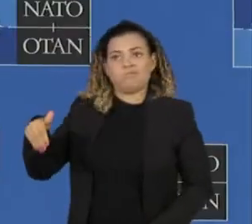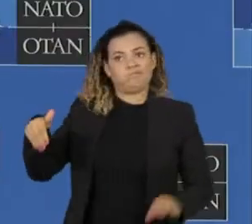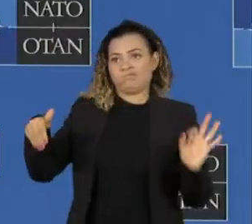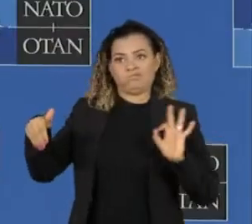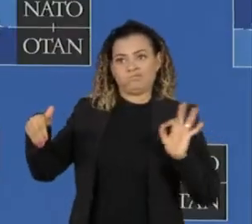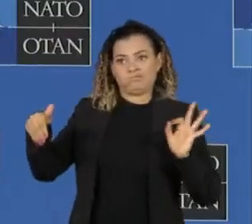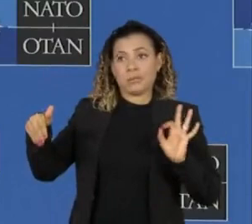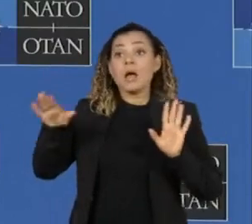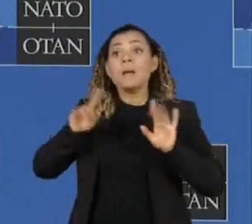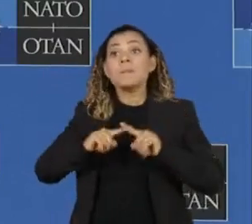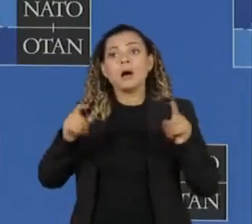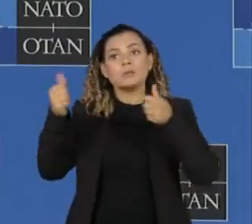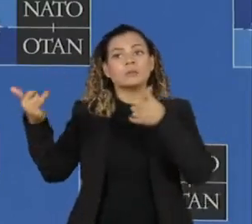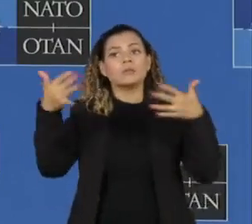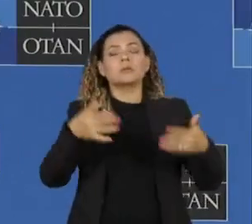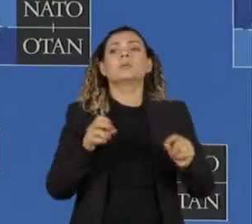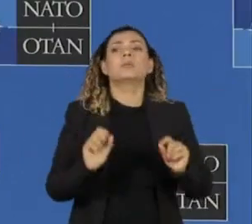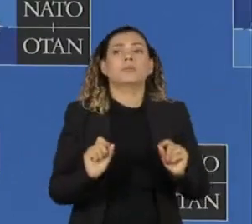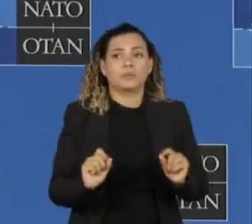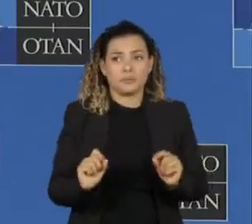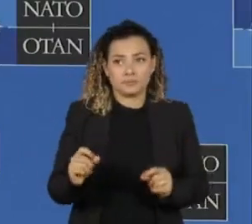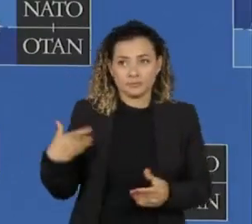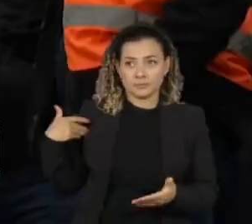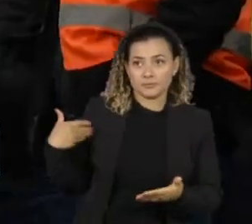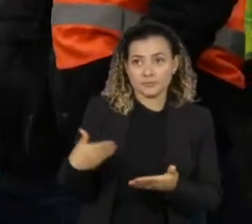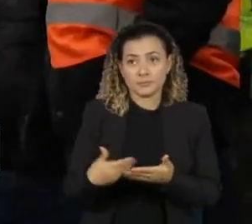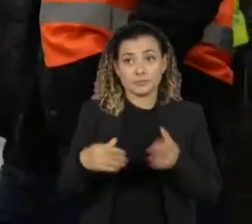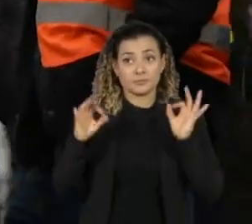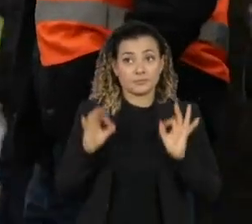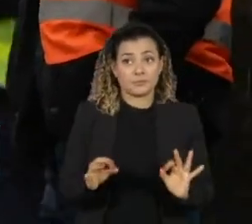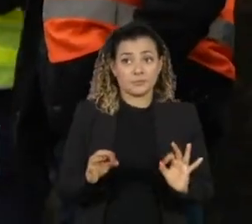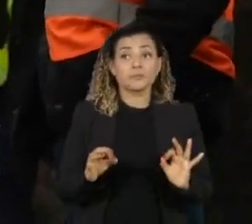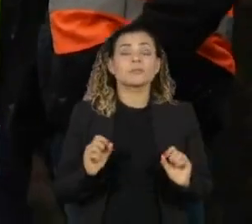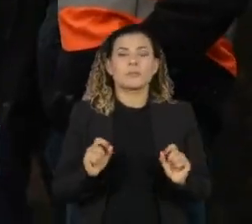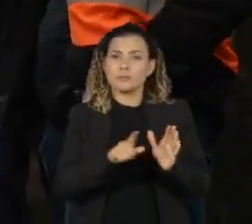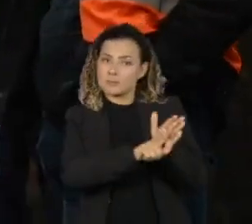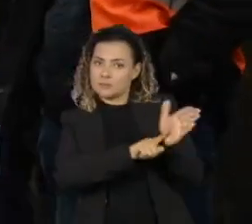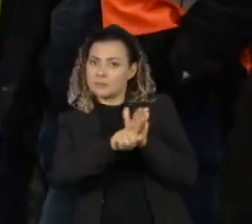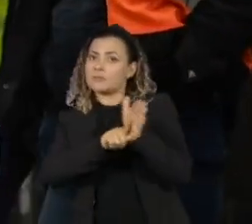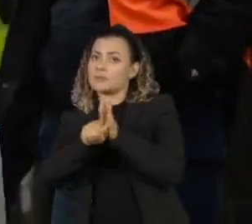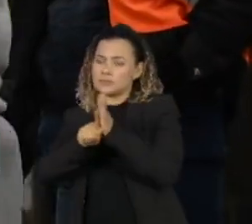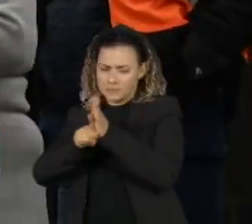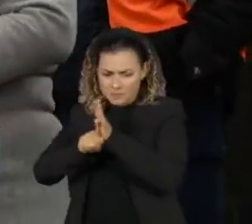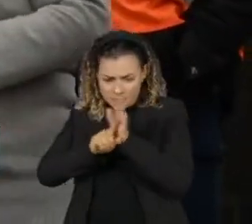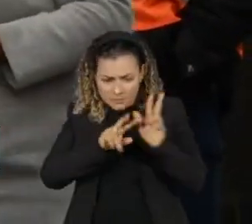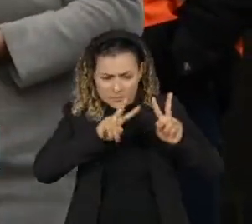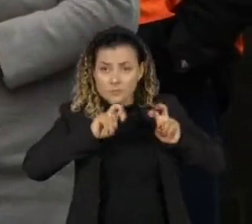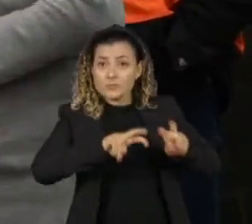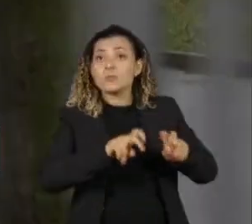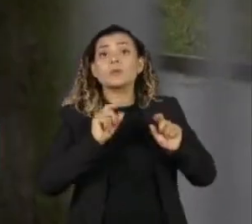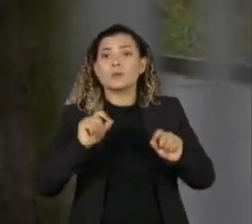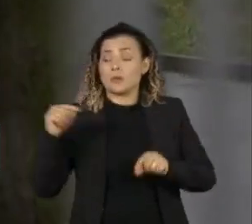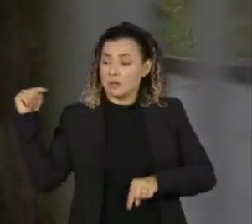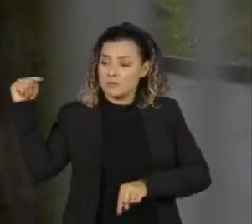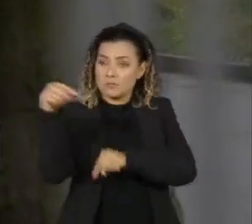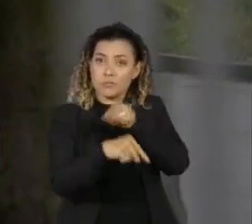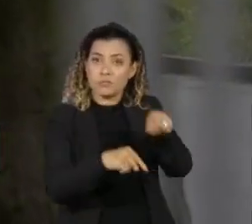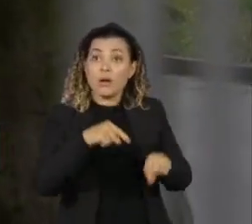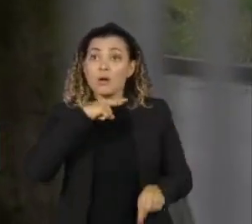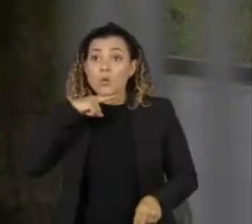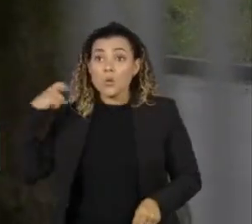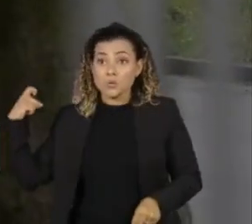estoutemberg explicou que provavelmente E é isso que ainda está sendo investigado os mísseis Russos foram